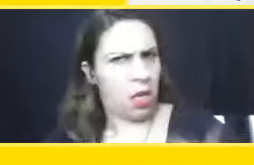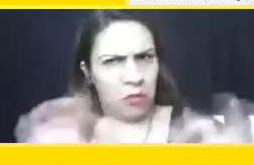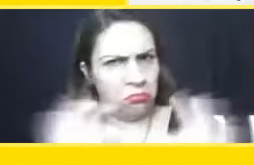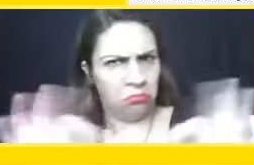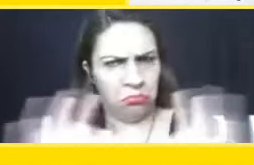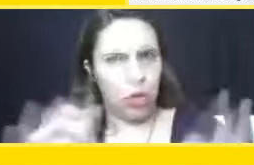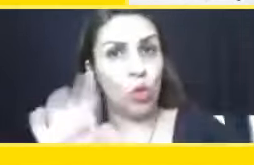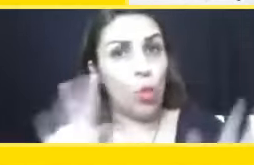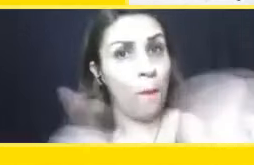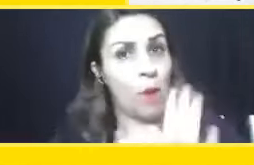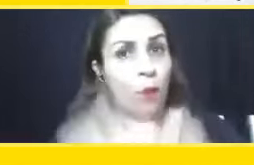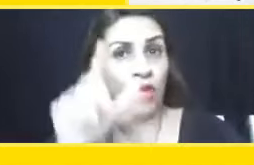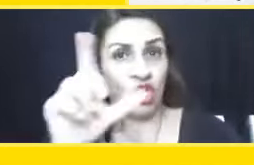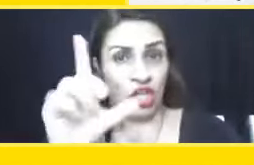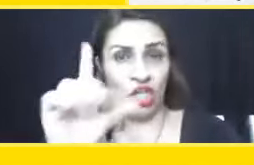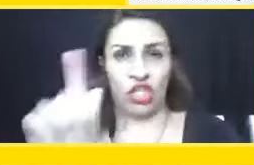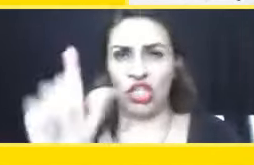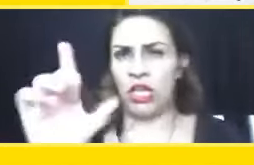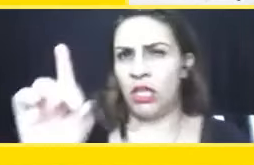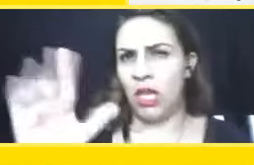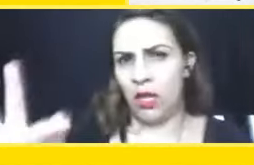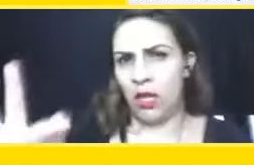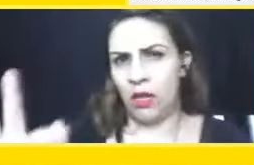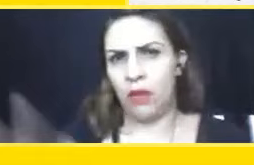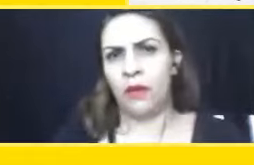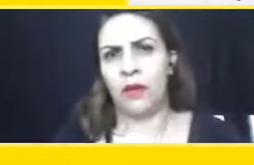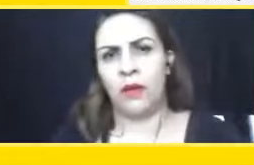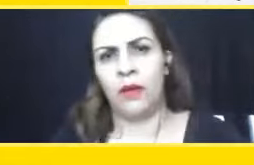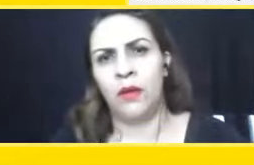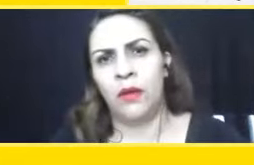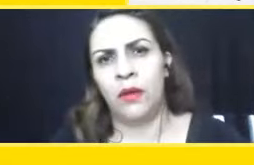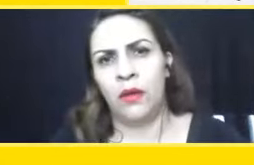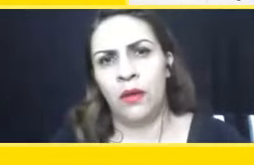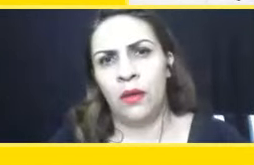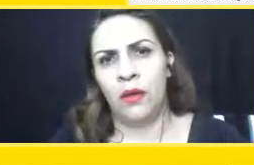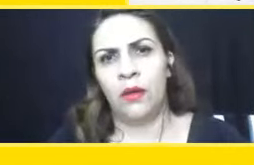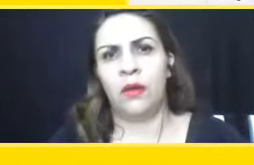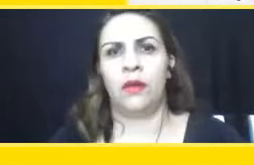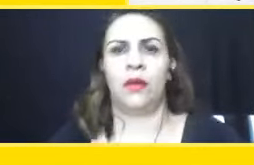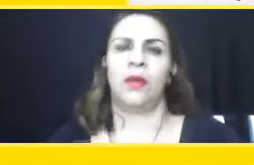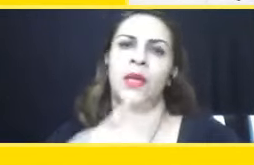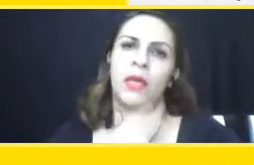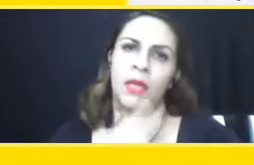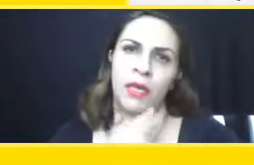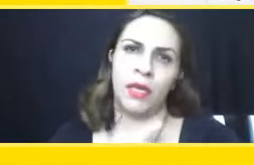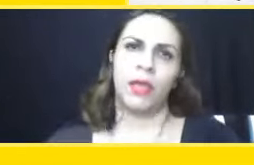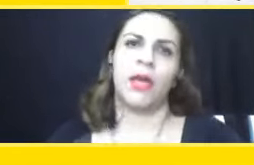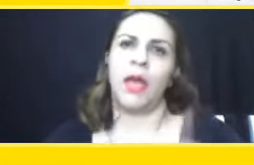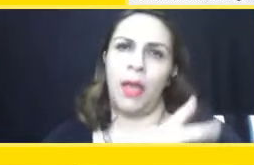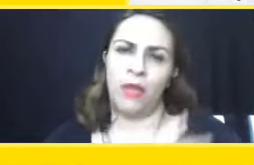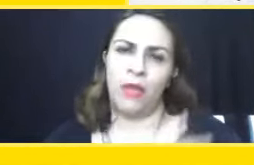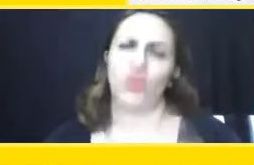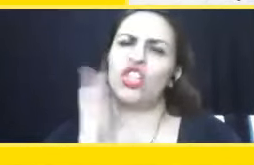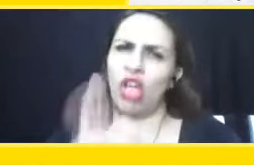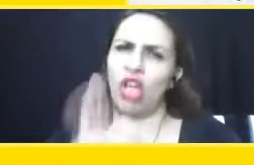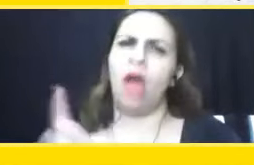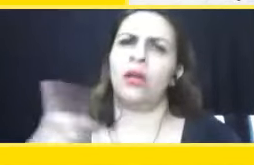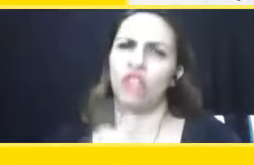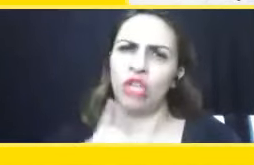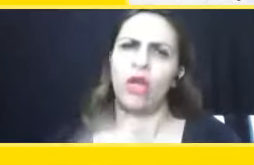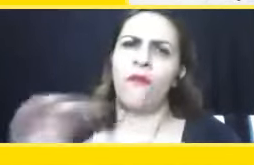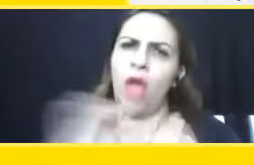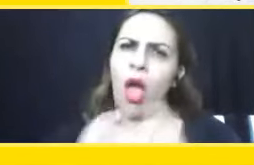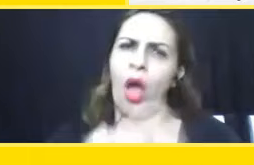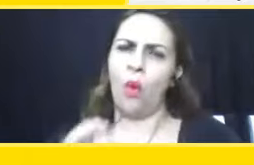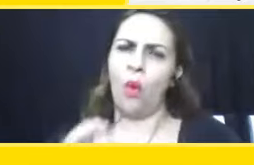somente para os servidores. Na realidade, quem está trabalhando na rede privada já teve a sua reforma, Edil. Entendeu? Eu vejo o seguinte, que a